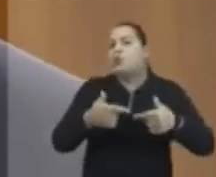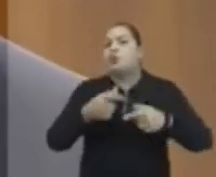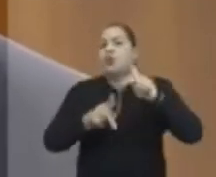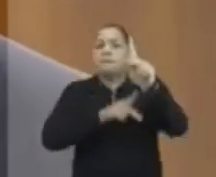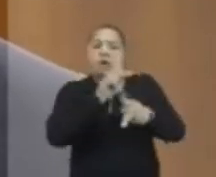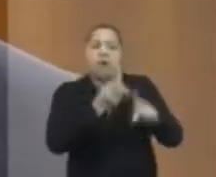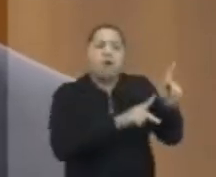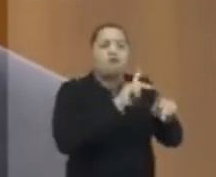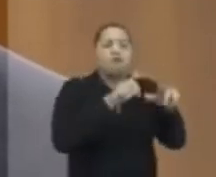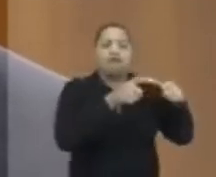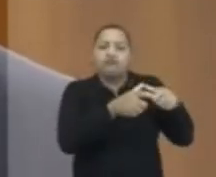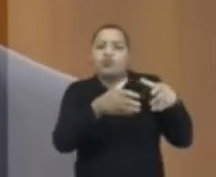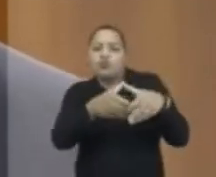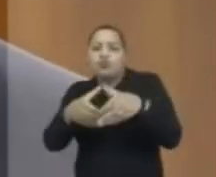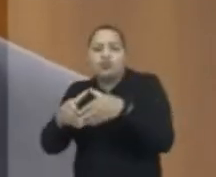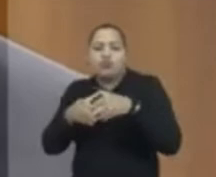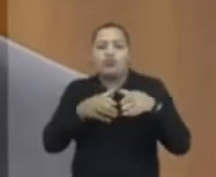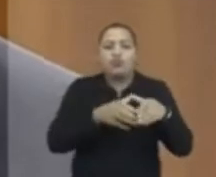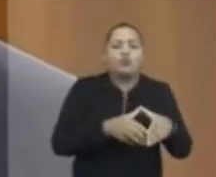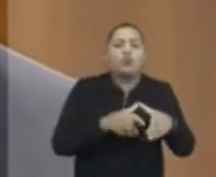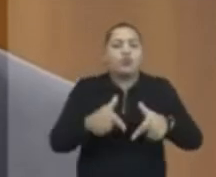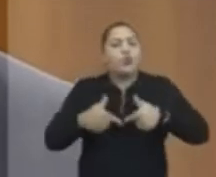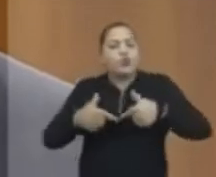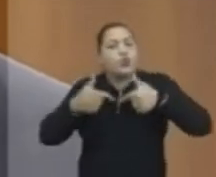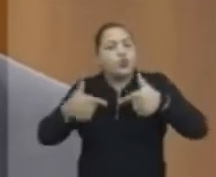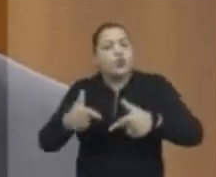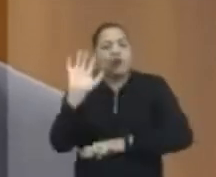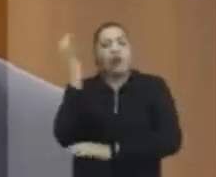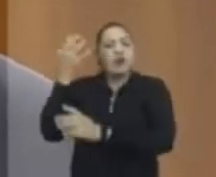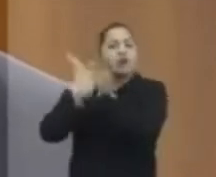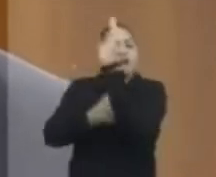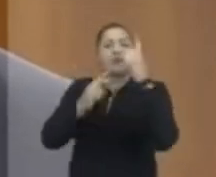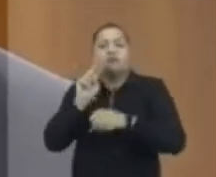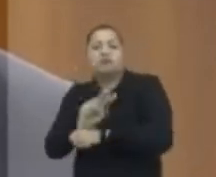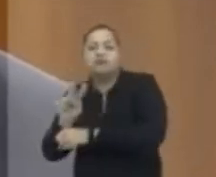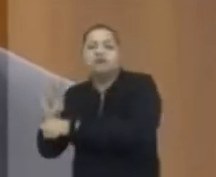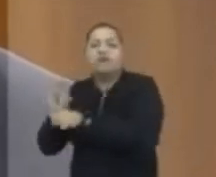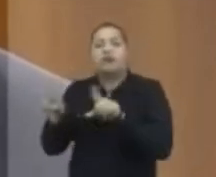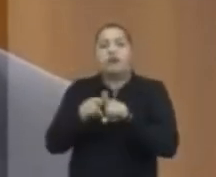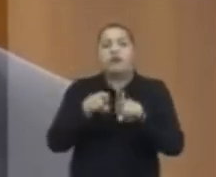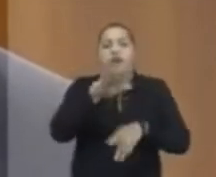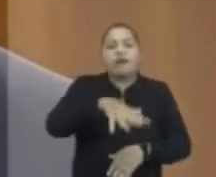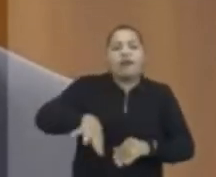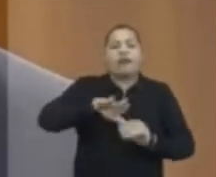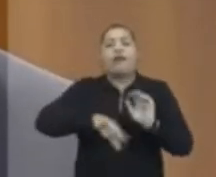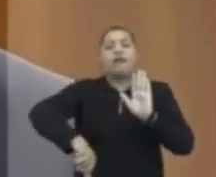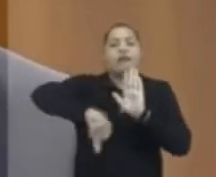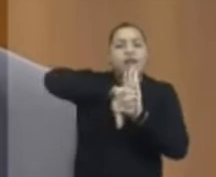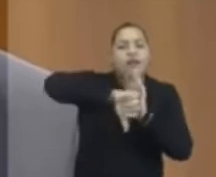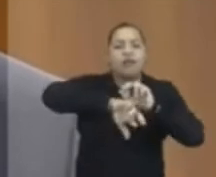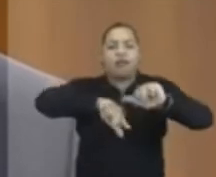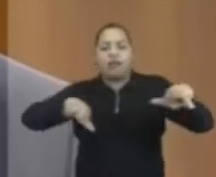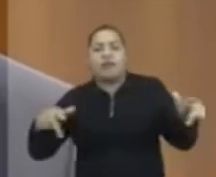questões ambientais, o quanto a luta pela propriedade administrativa, a atuação criminal e tantas outras frentes